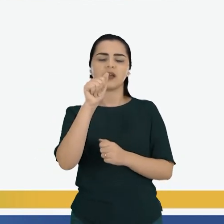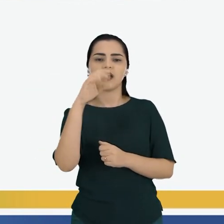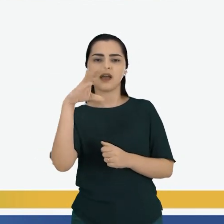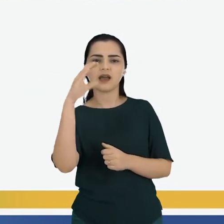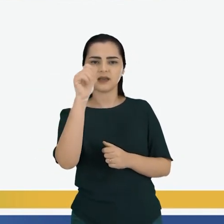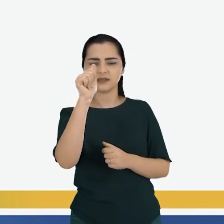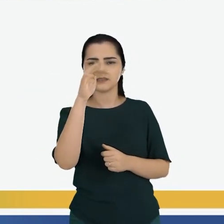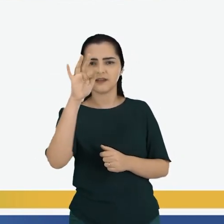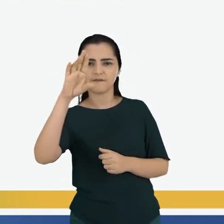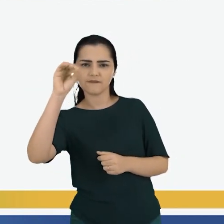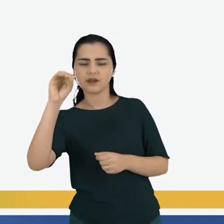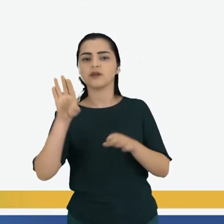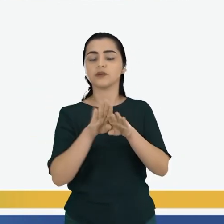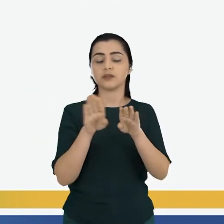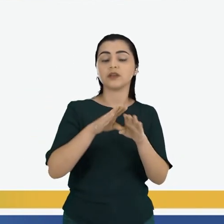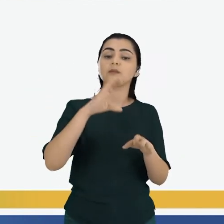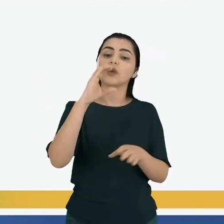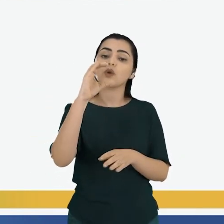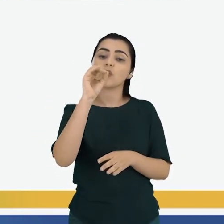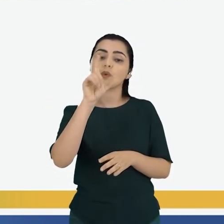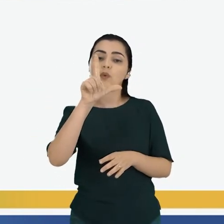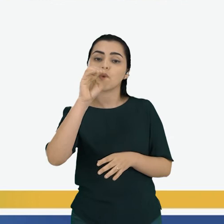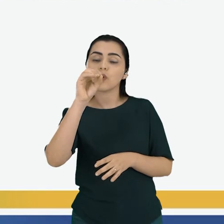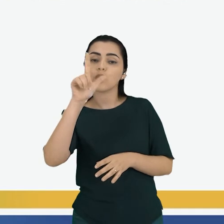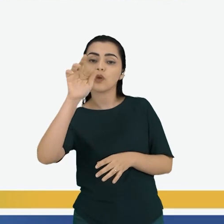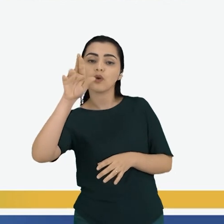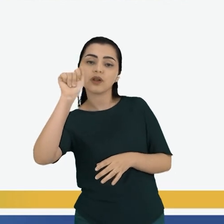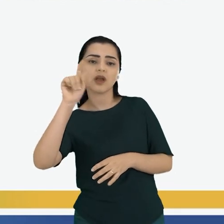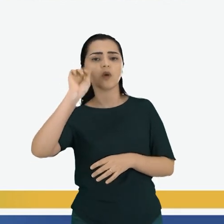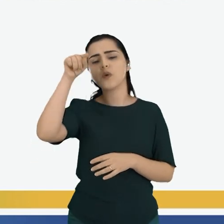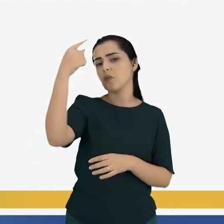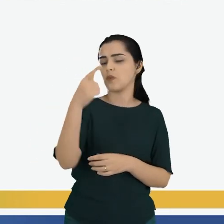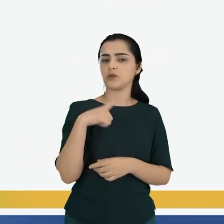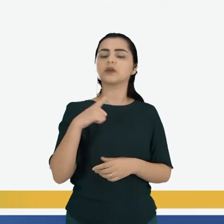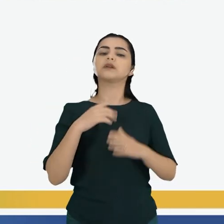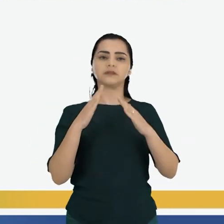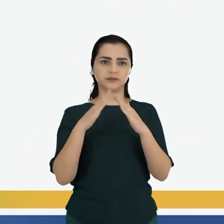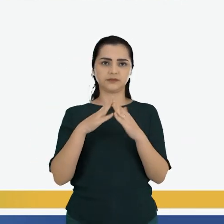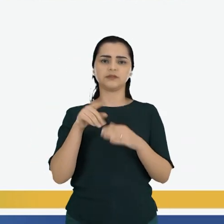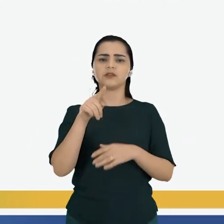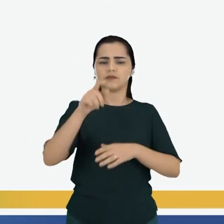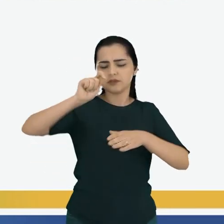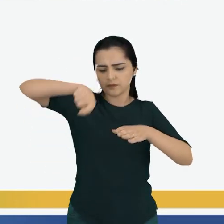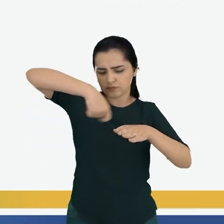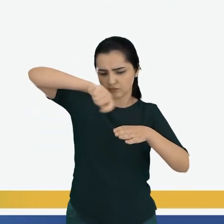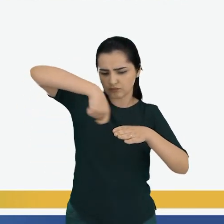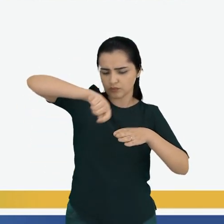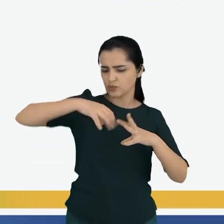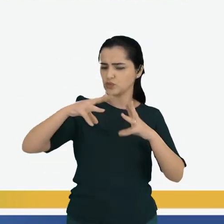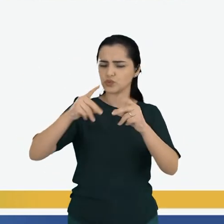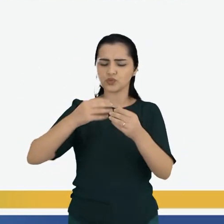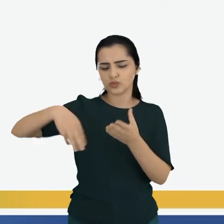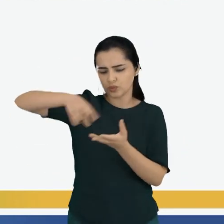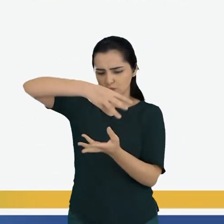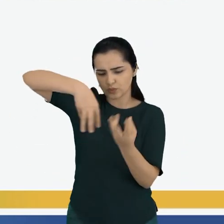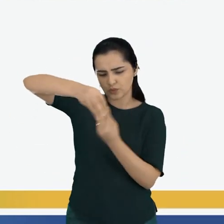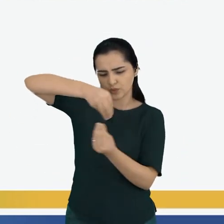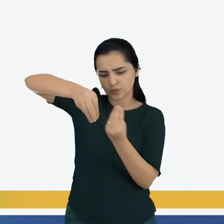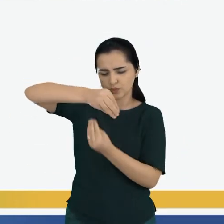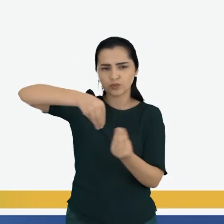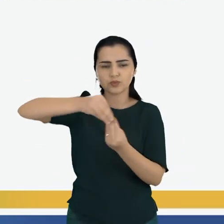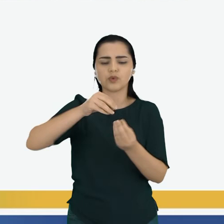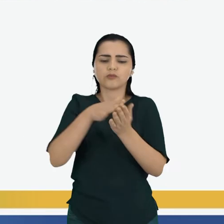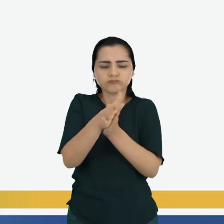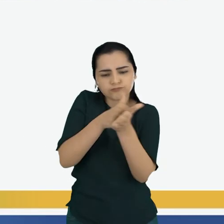ser um colorau ou outro corante que você tem em casa. Você vai misturar todos esses ingredientes,